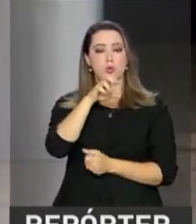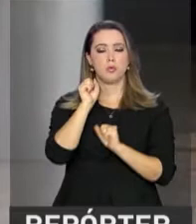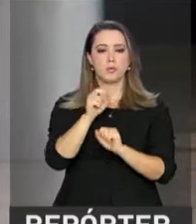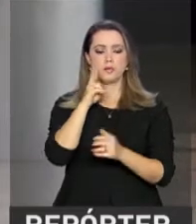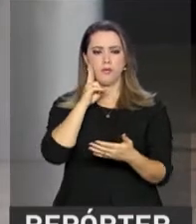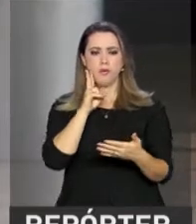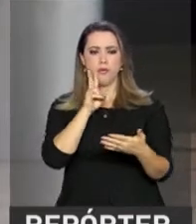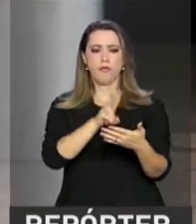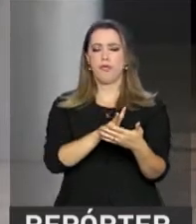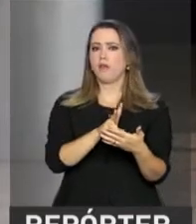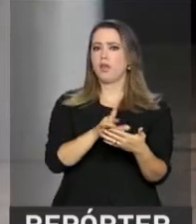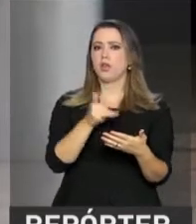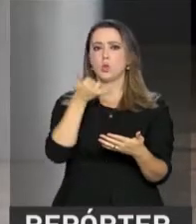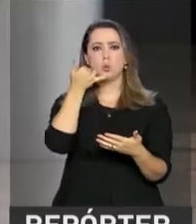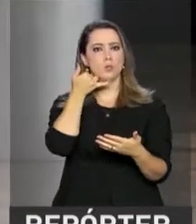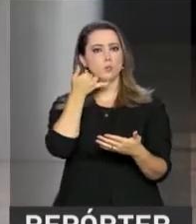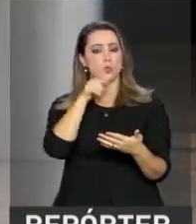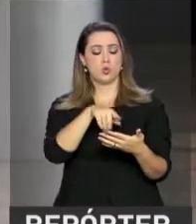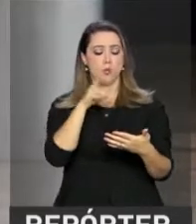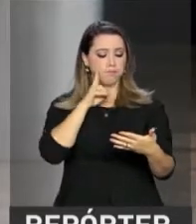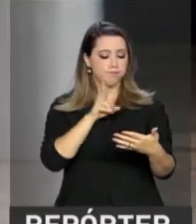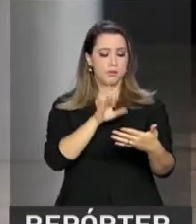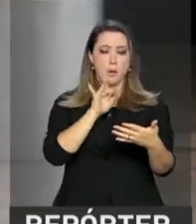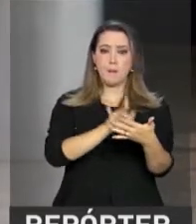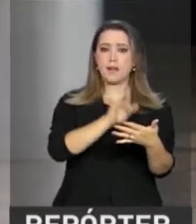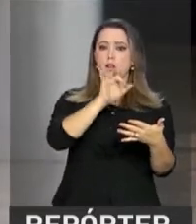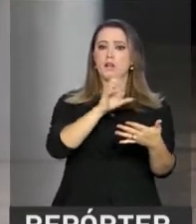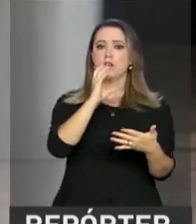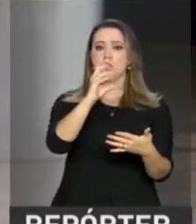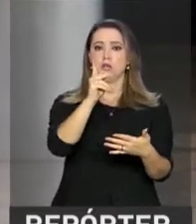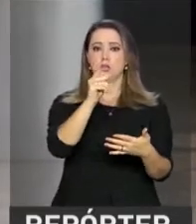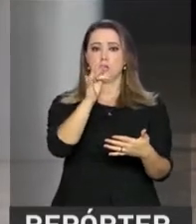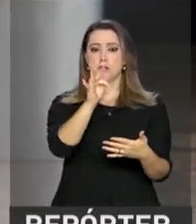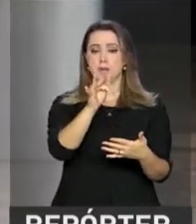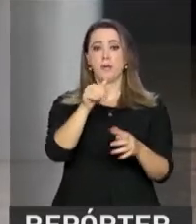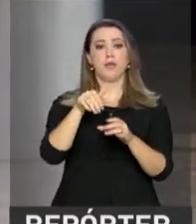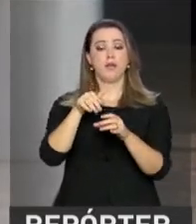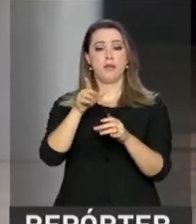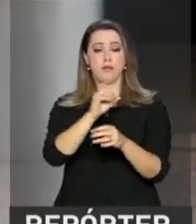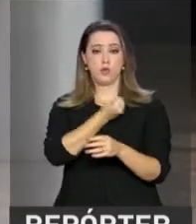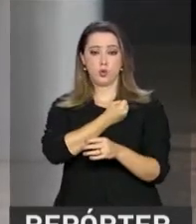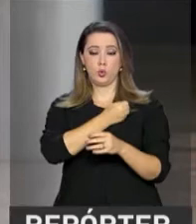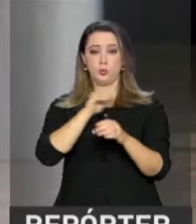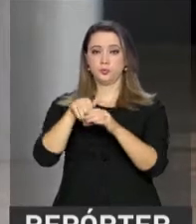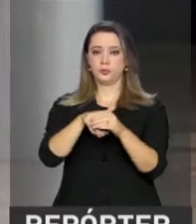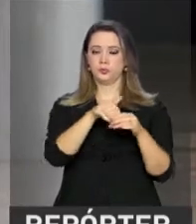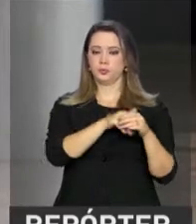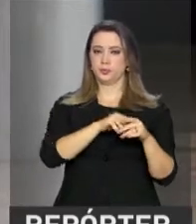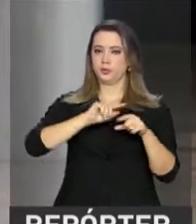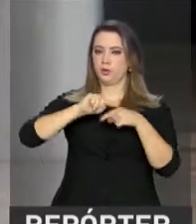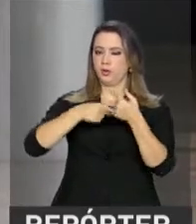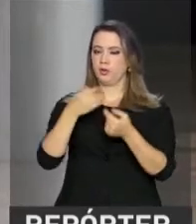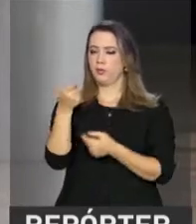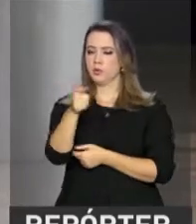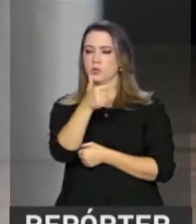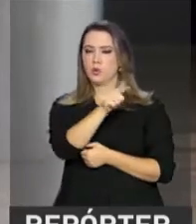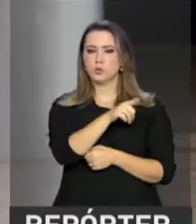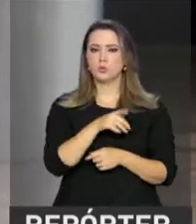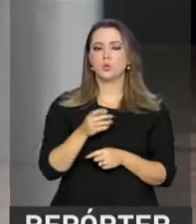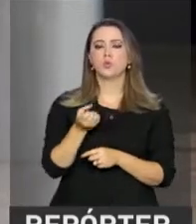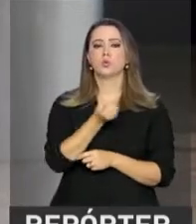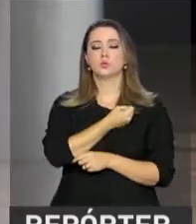na tela do celular com apenas um clique o cpf eo título de eleitor futuramente outros documentos também